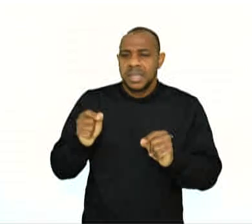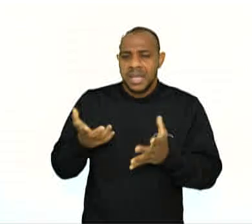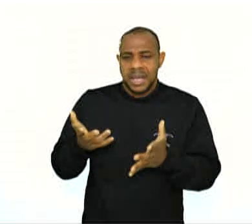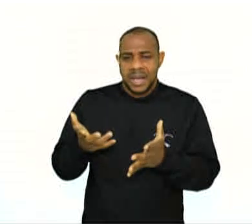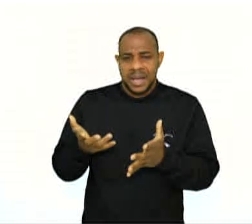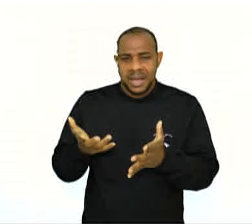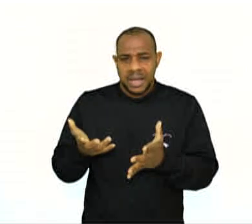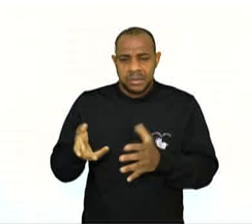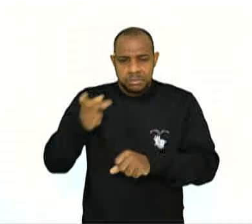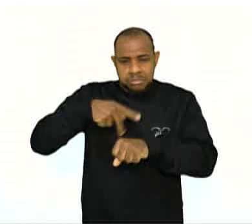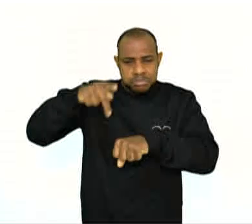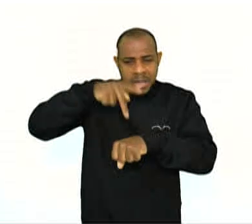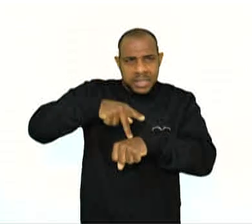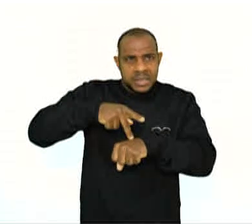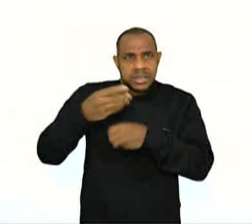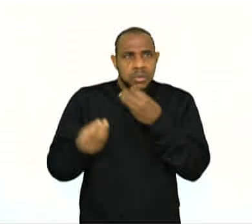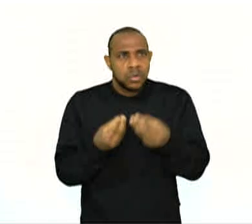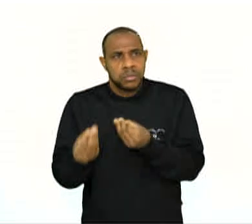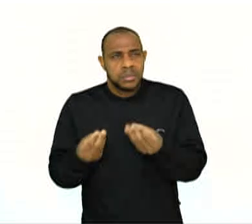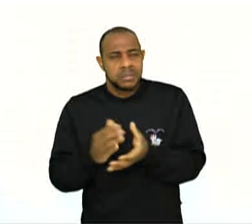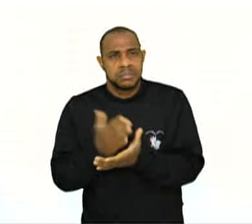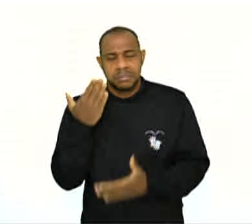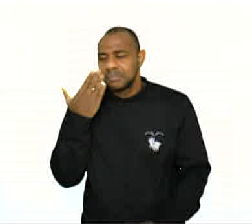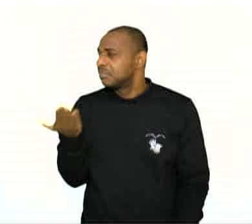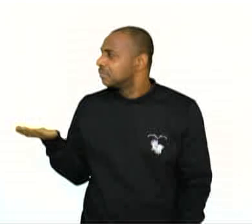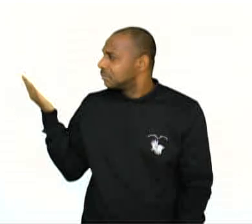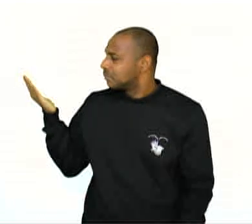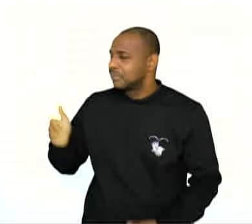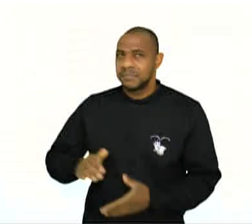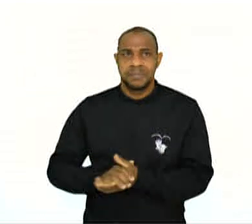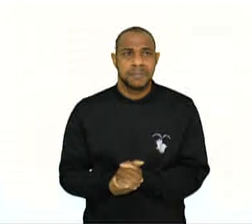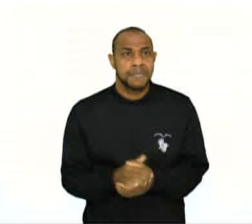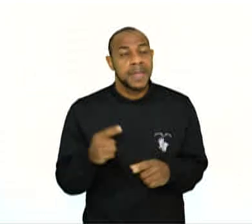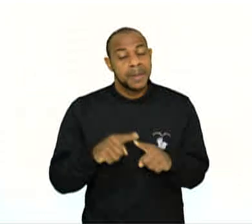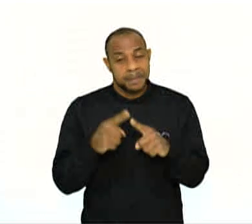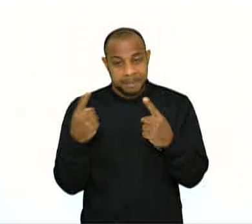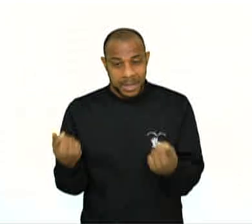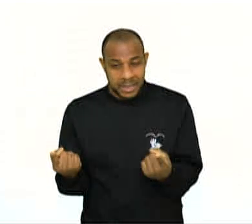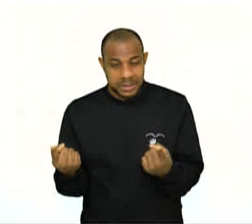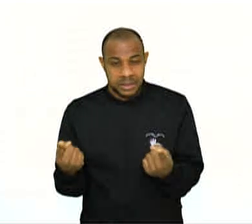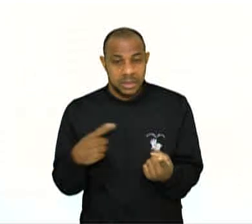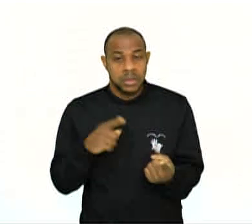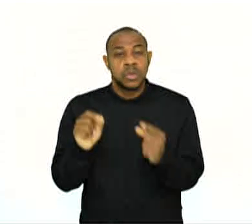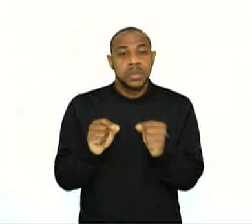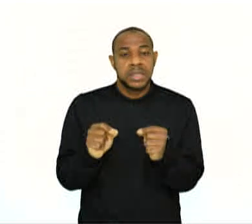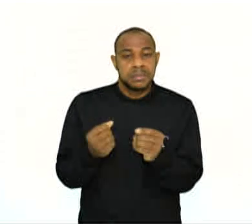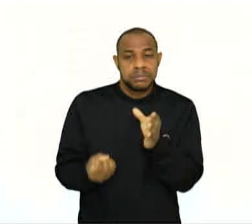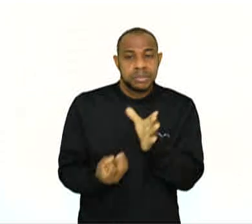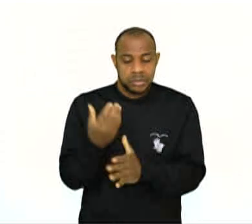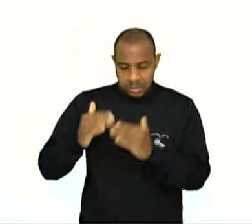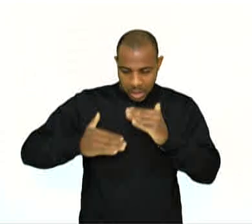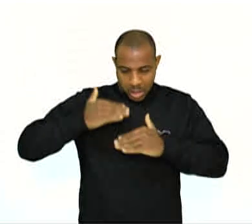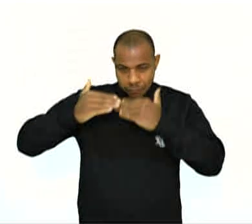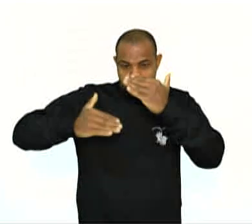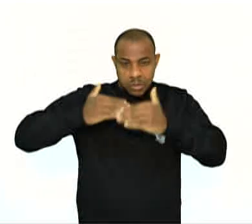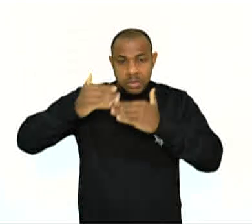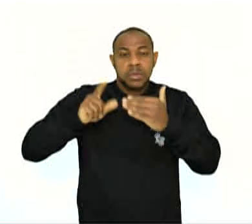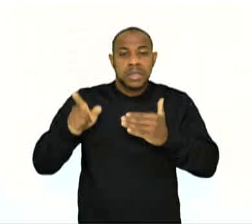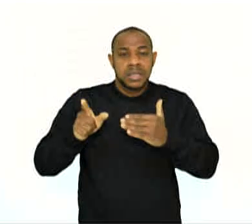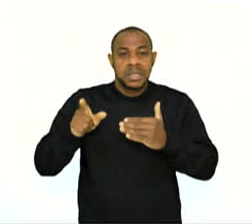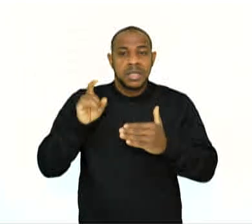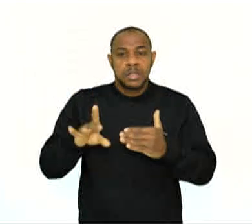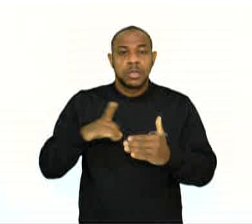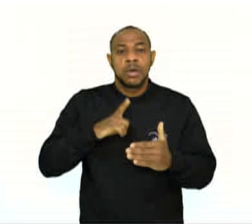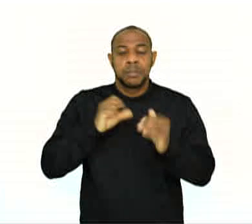país. De bolchevique, né? Partido Comunista lá na União Soviética. Mas, destituído pela Revolução, só a esta